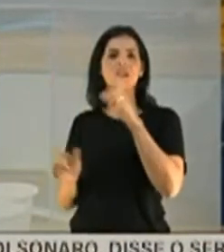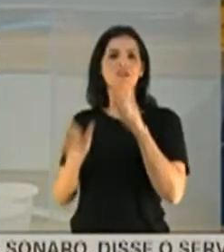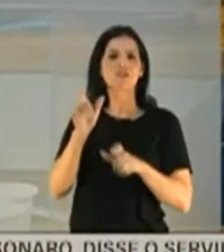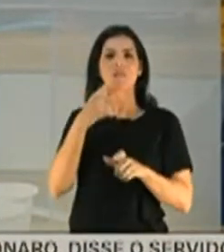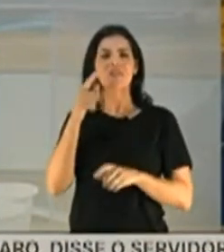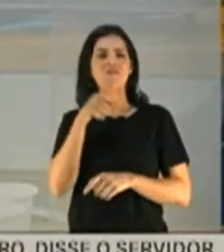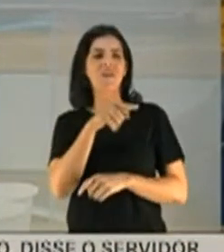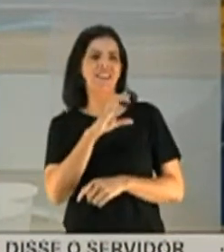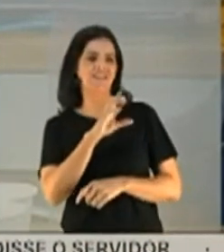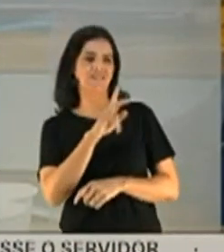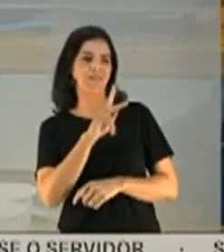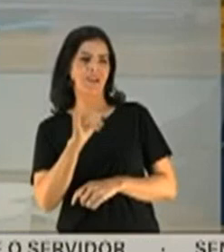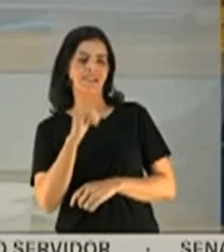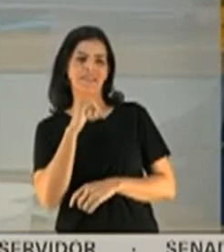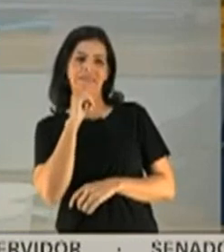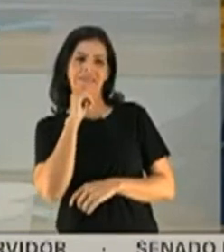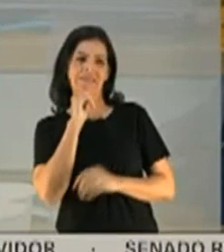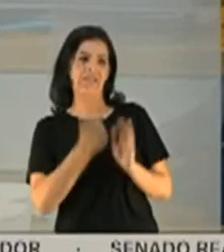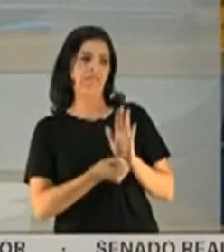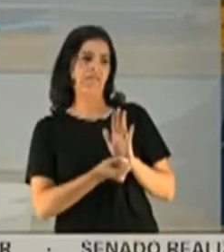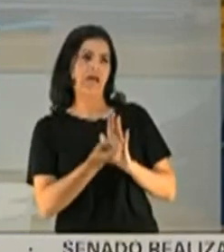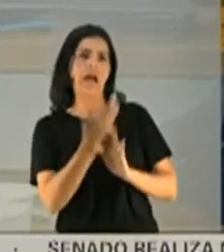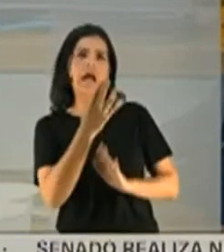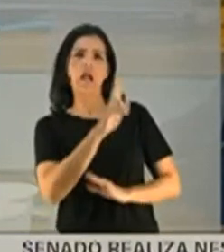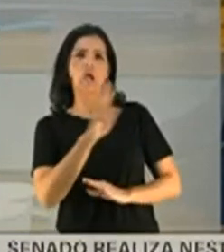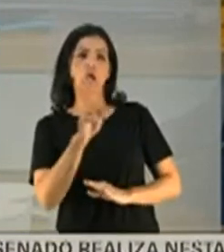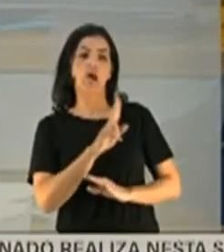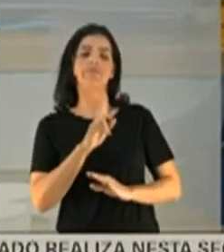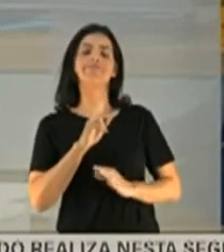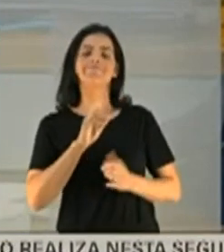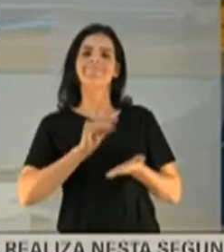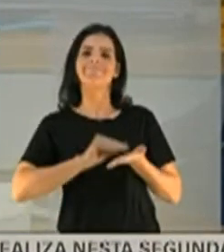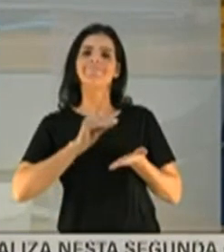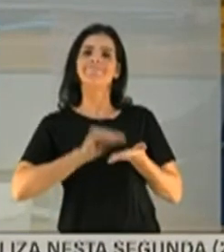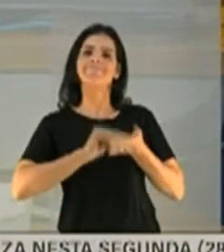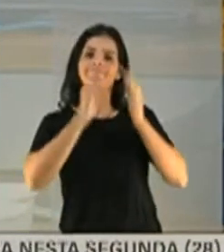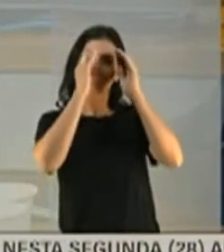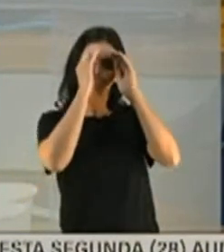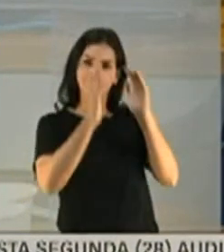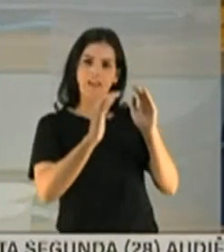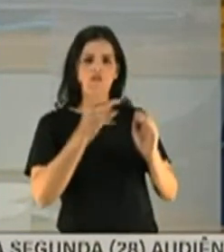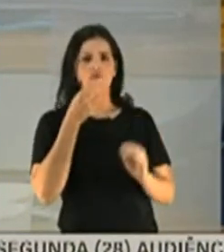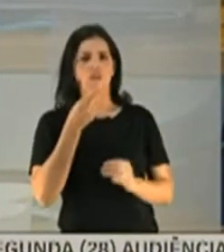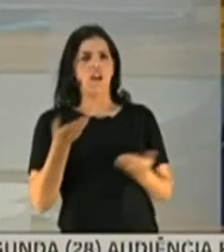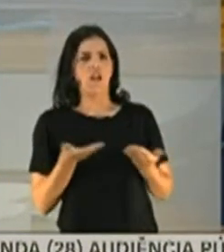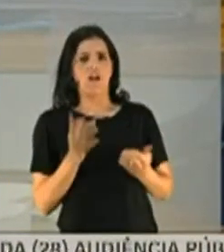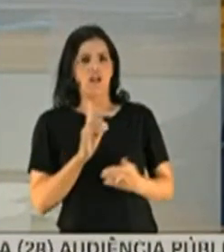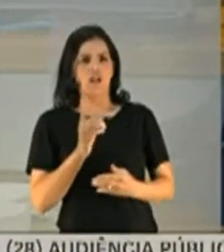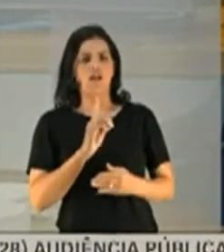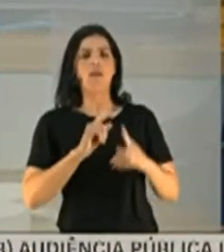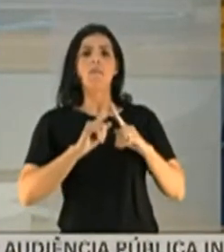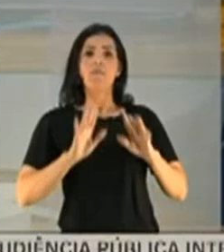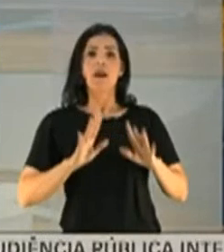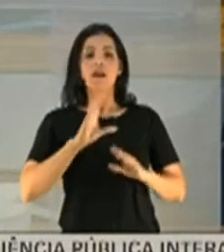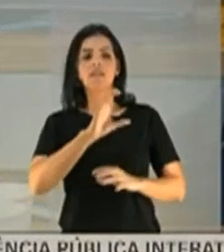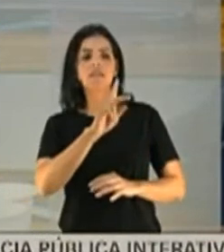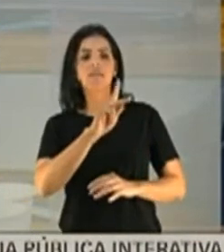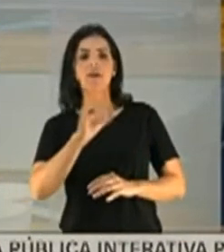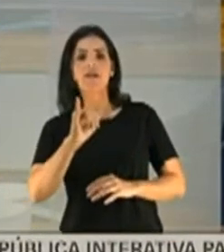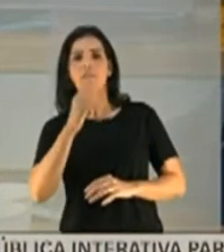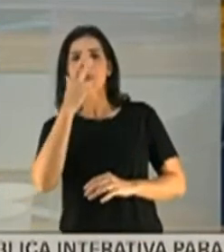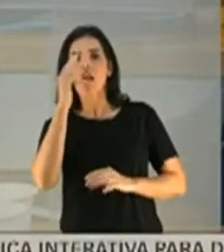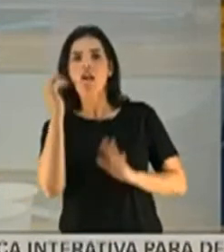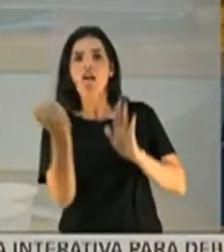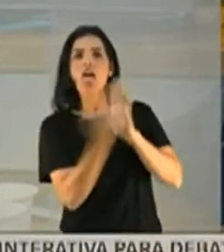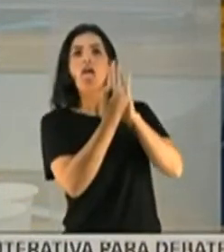essa CPI, vários nomes, alguns até desrespeitosos, que eu não vou citar aqui, mas ela ficou com algumas